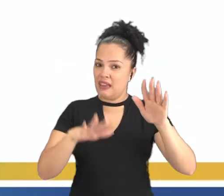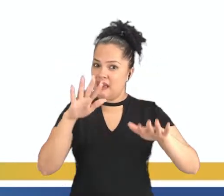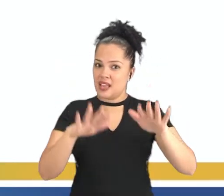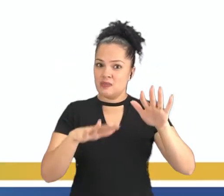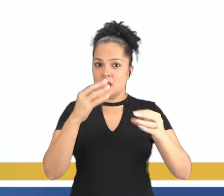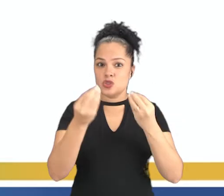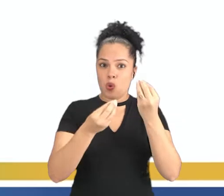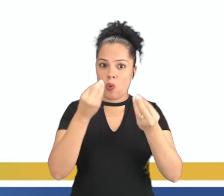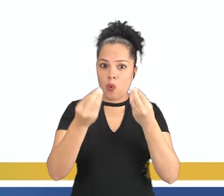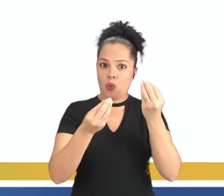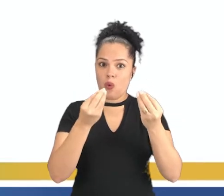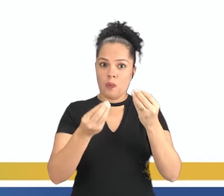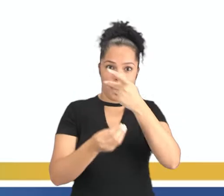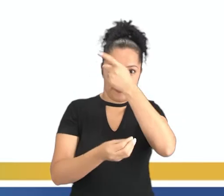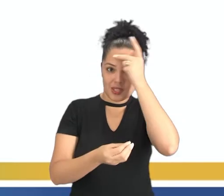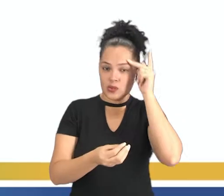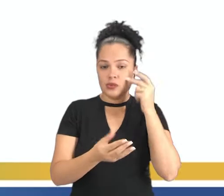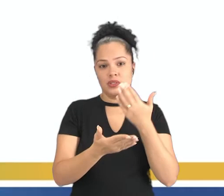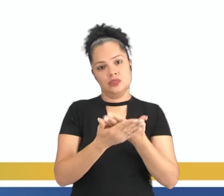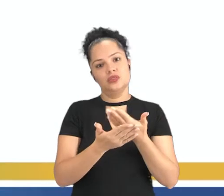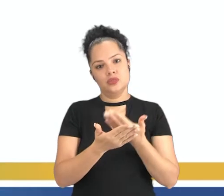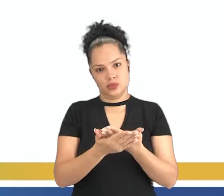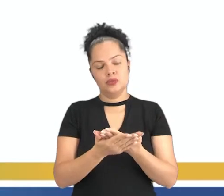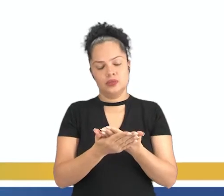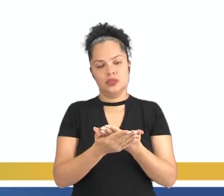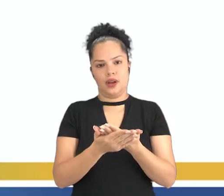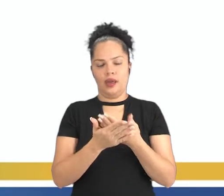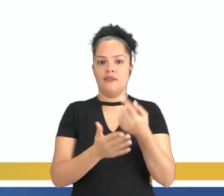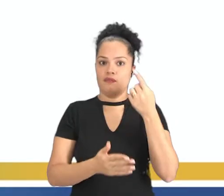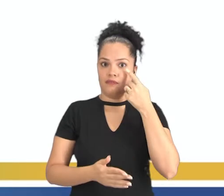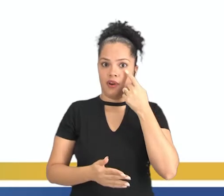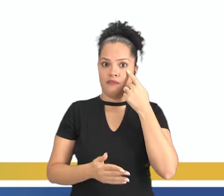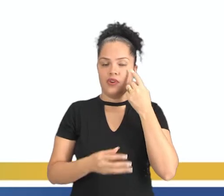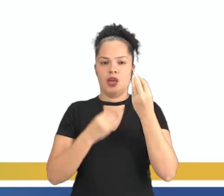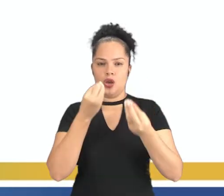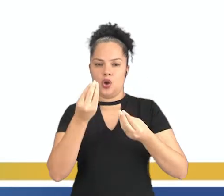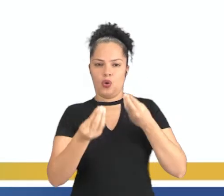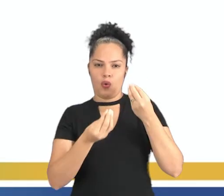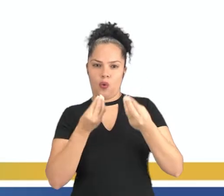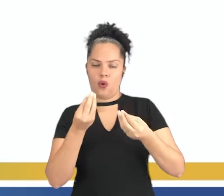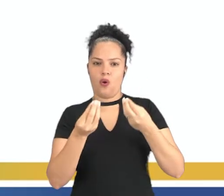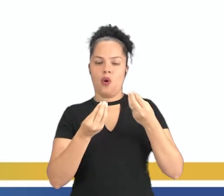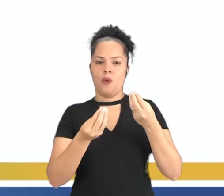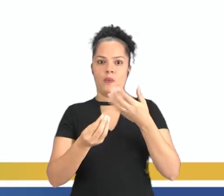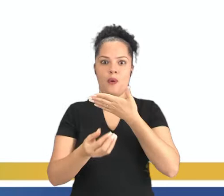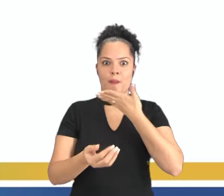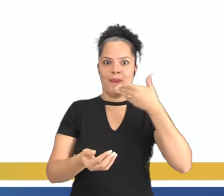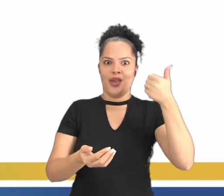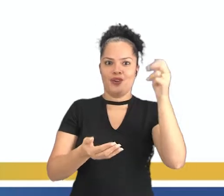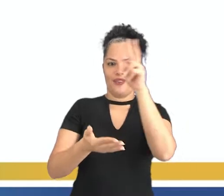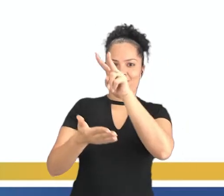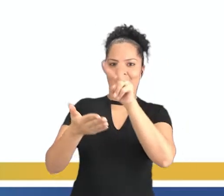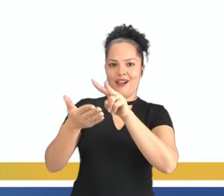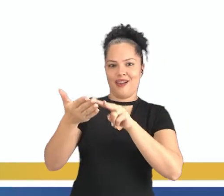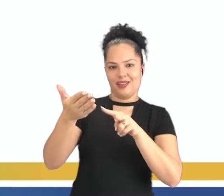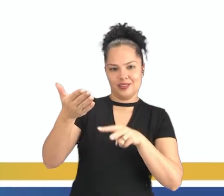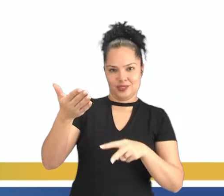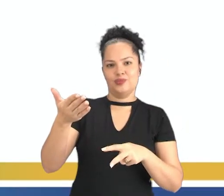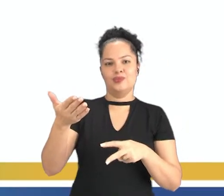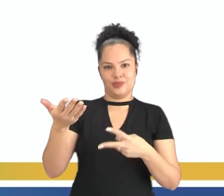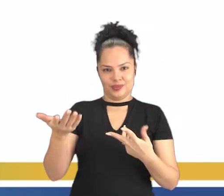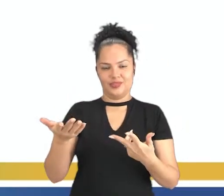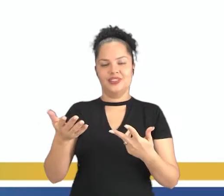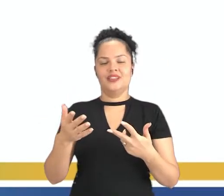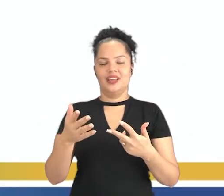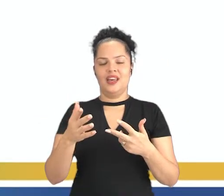maneira como você estuda. Aí nós vamos ver aqui, como você pode tornar sua leitura mais ativa. Você pode